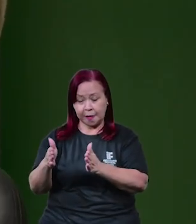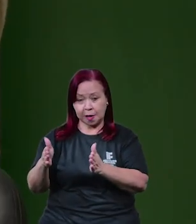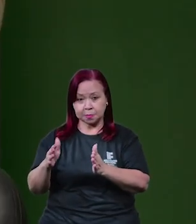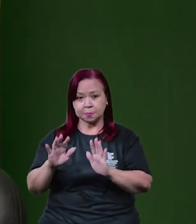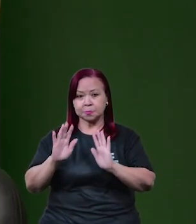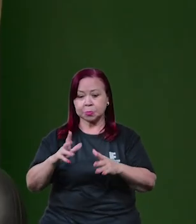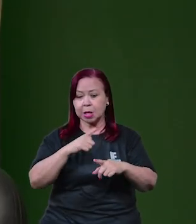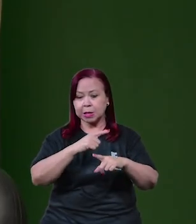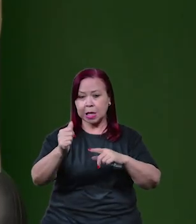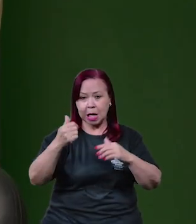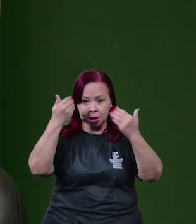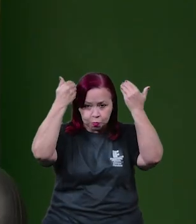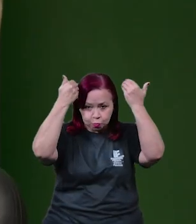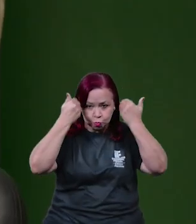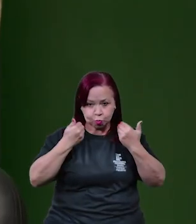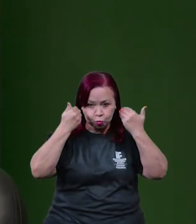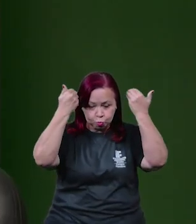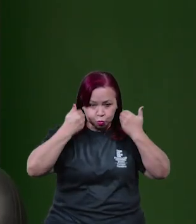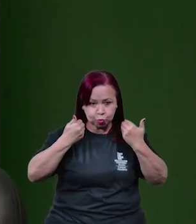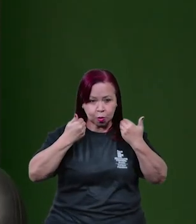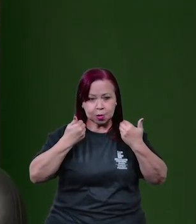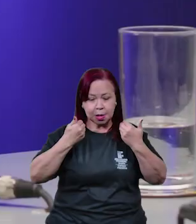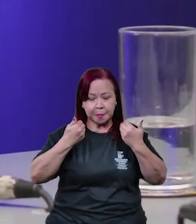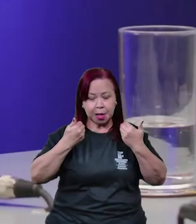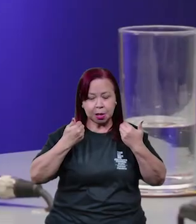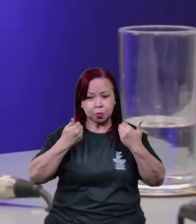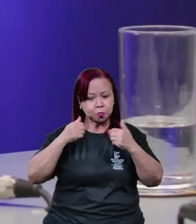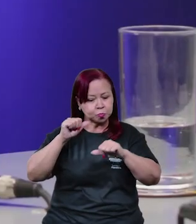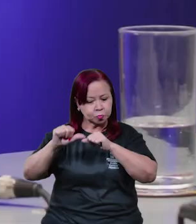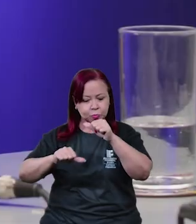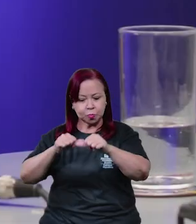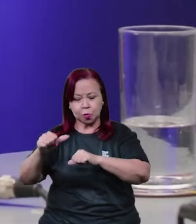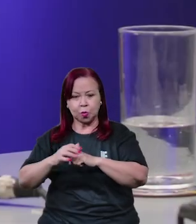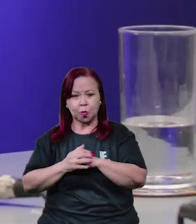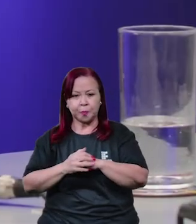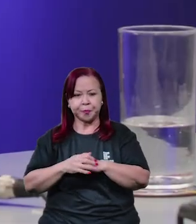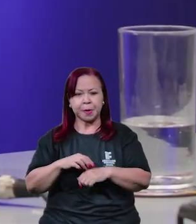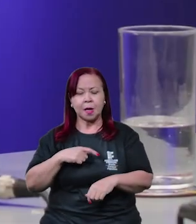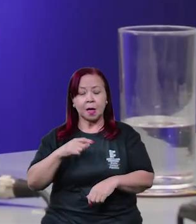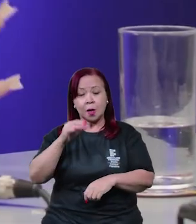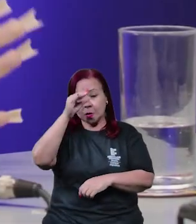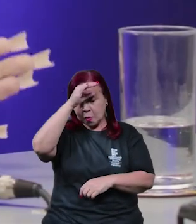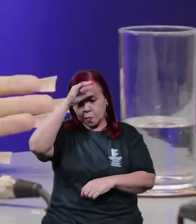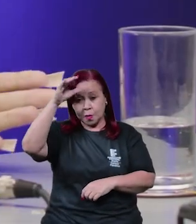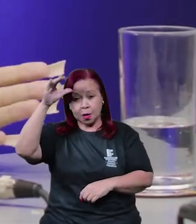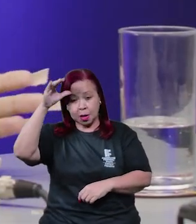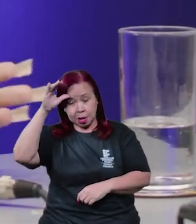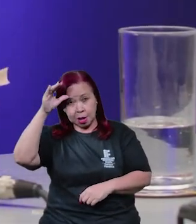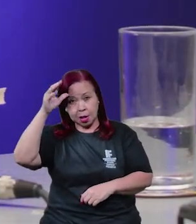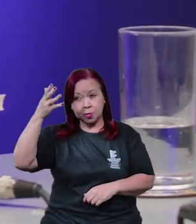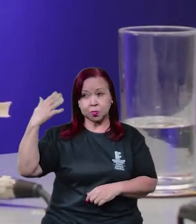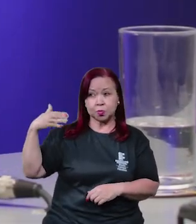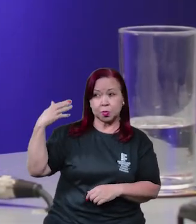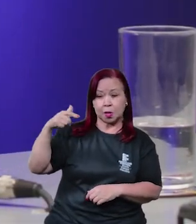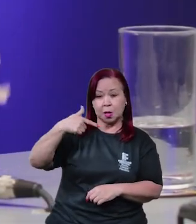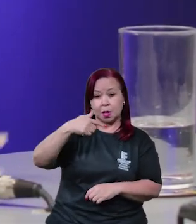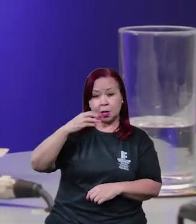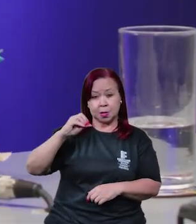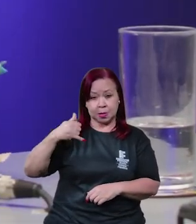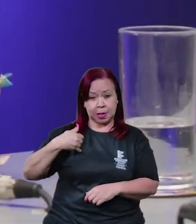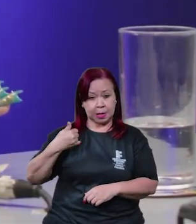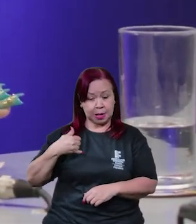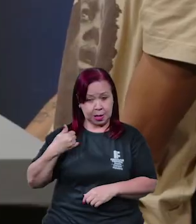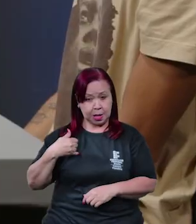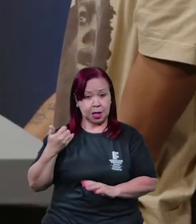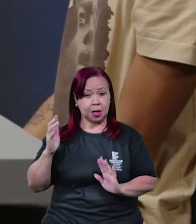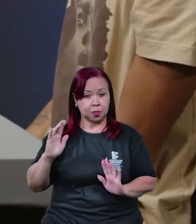alisamento e, velho, começaram a Nossa, eu tinha se uma cuidar, assim, sabe? cliente, a Dona Maria, que ela tinha 70 anos. Quando eu conheci ela,